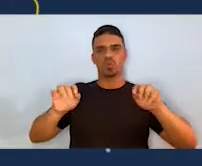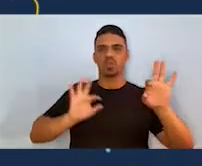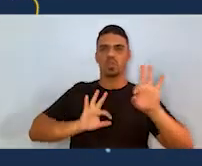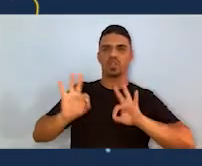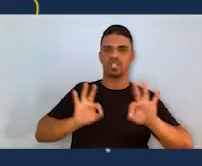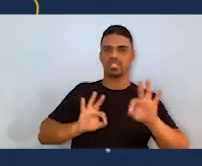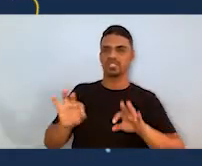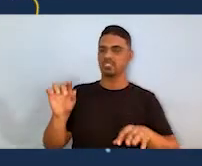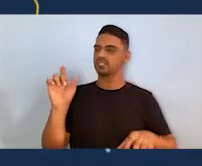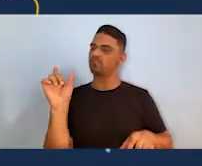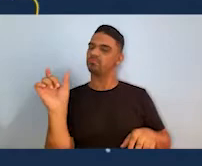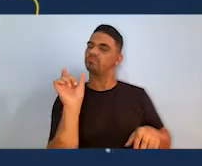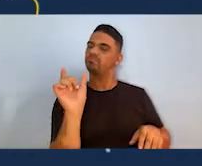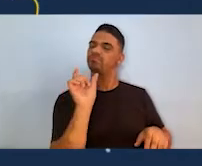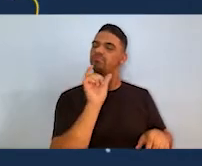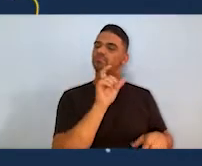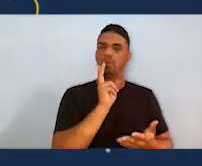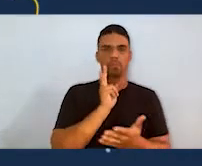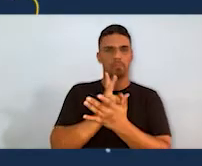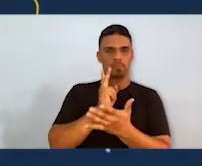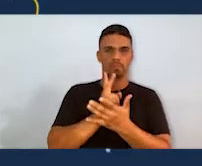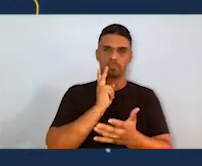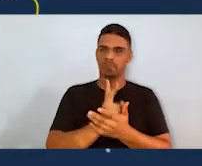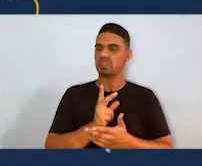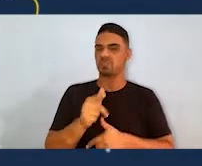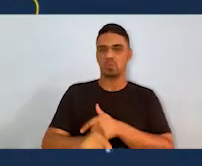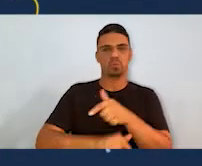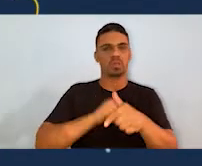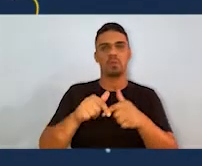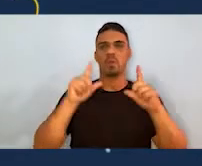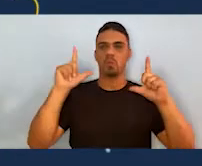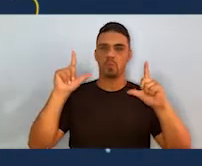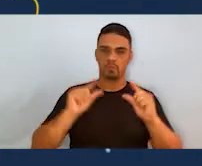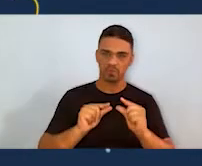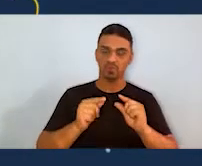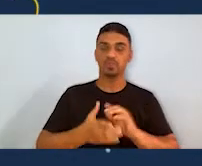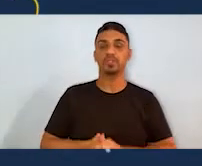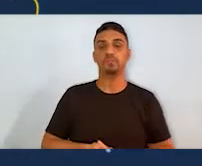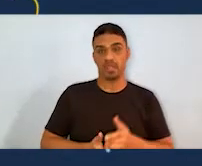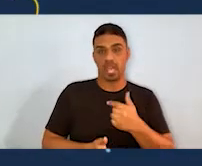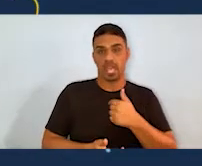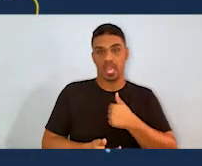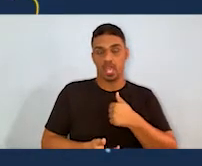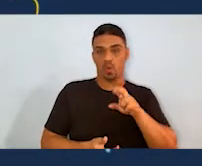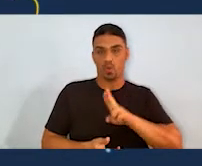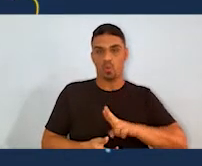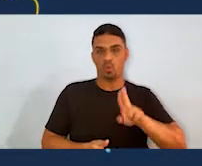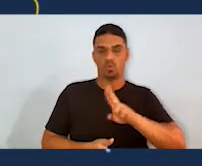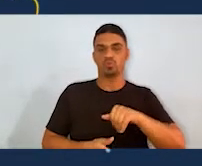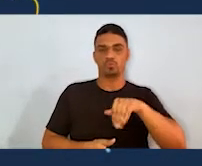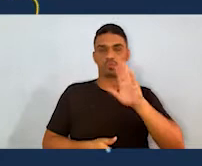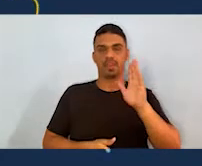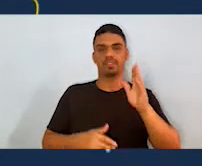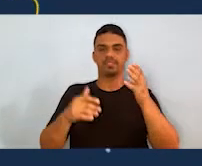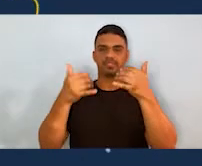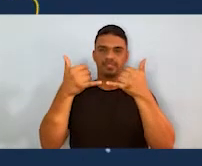pouco mais macro, vamos dizer assim. Eu, normalmente, no Graphscale, eu só uso a ferramenta linha